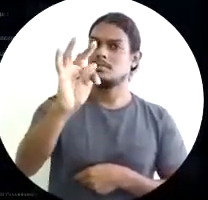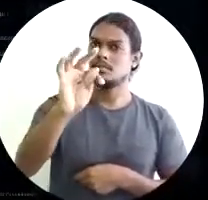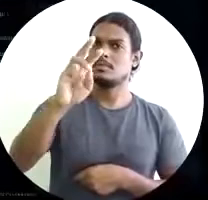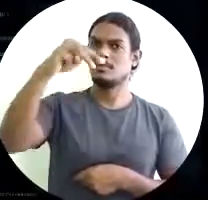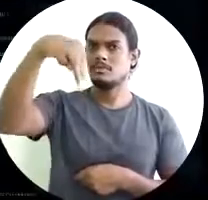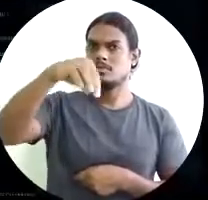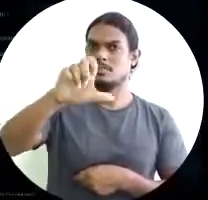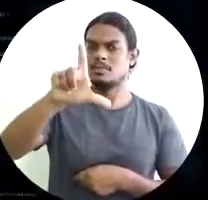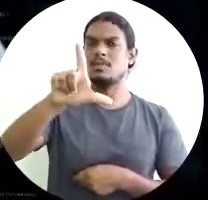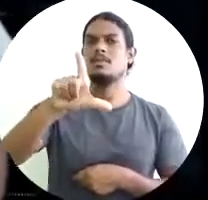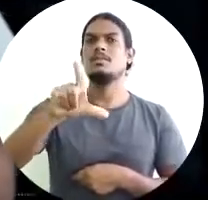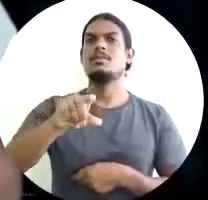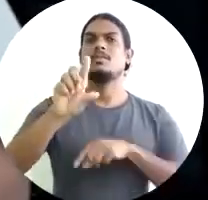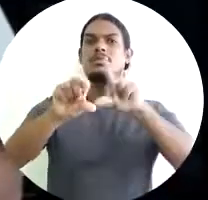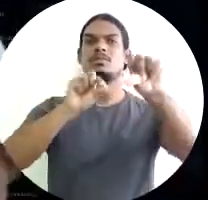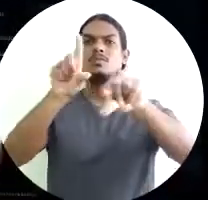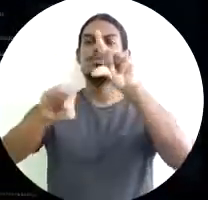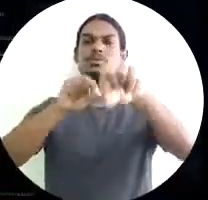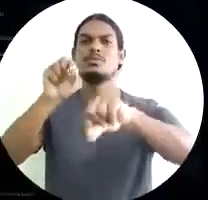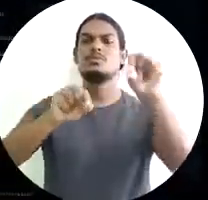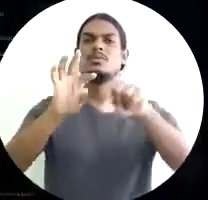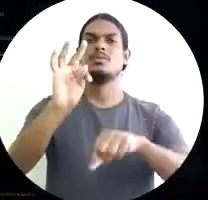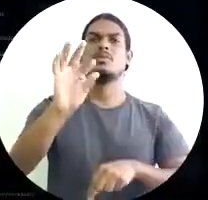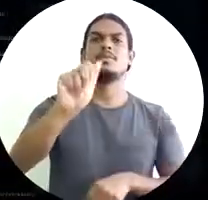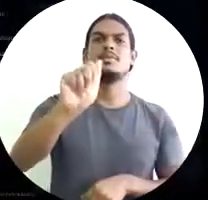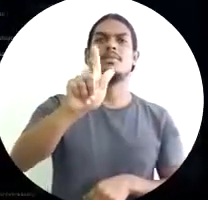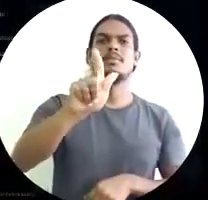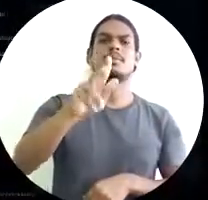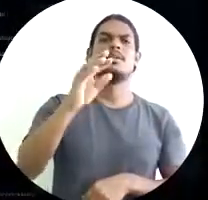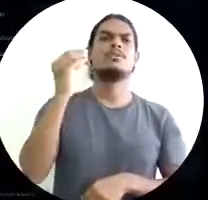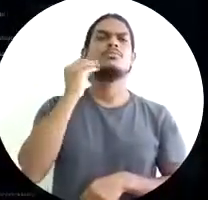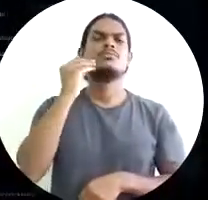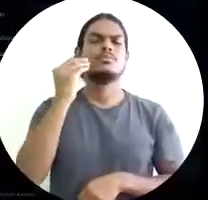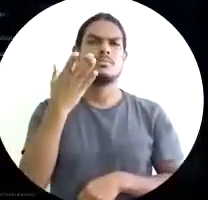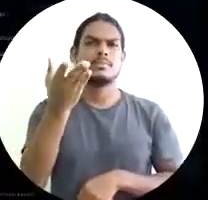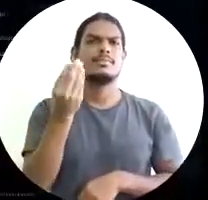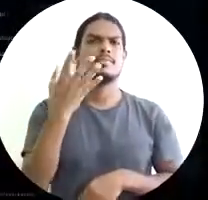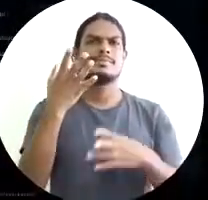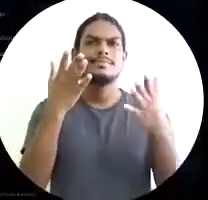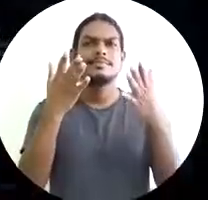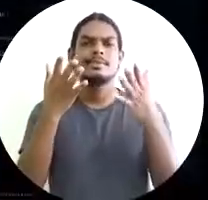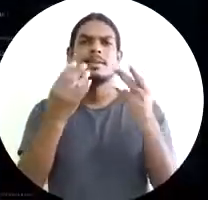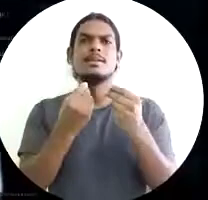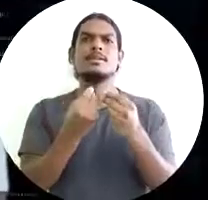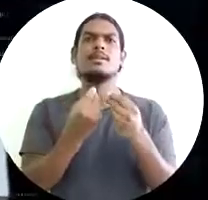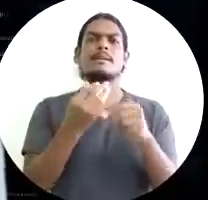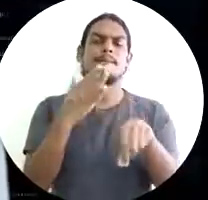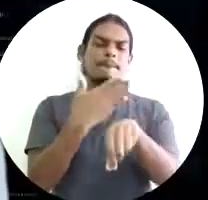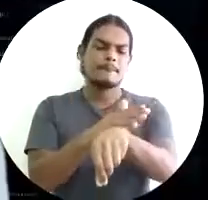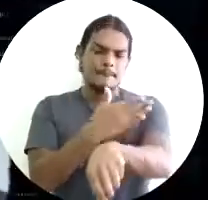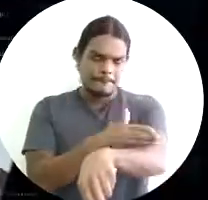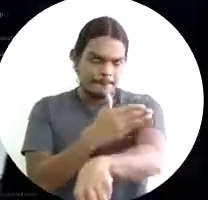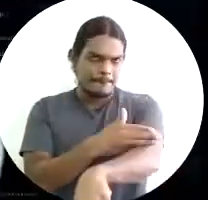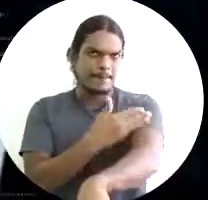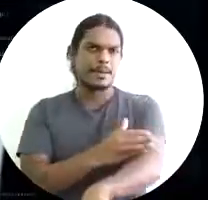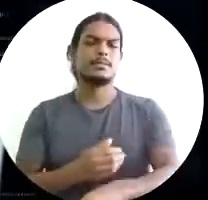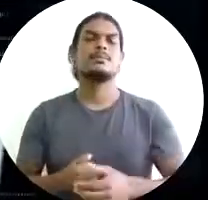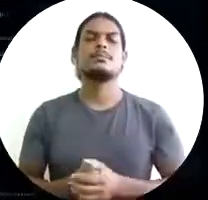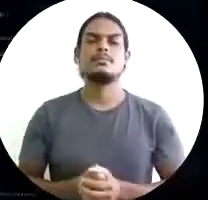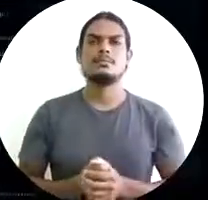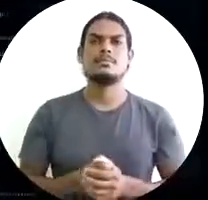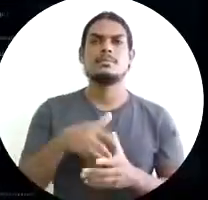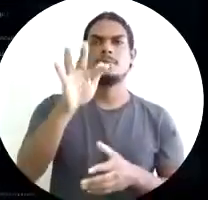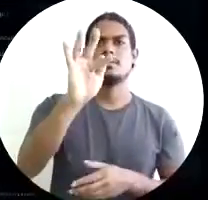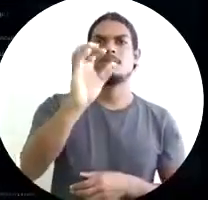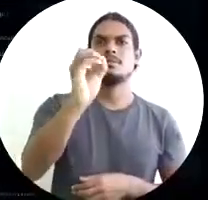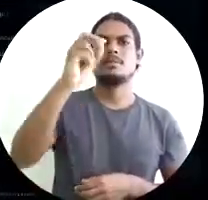quais são as tags que você quer usar essas propriedades, experimente que é para sentir essas propriedades. Fonte. Fonte vai